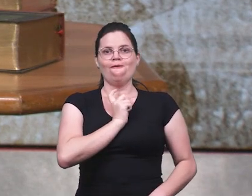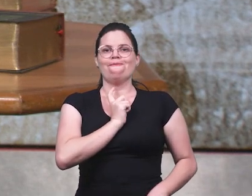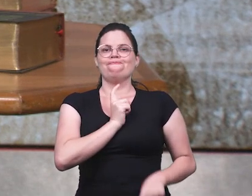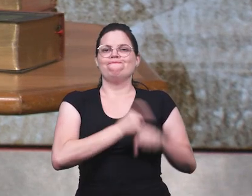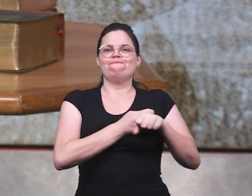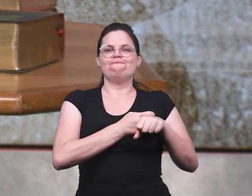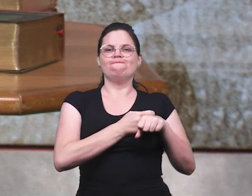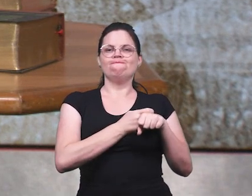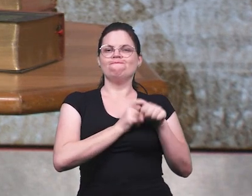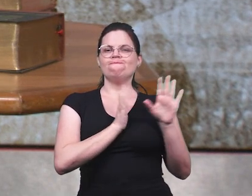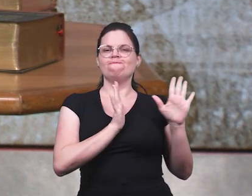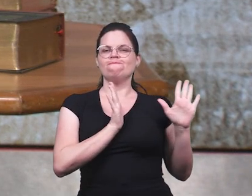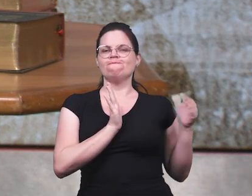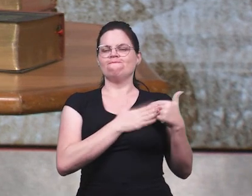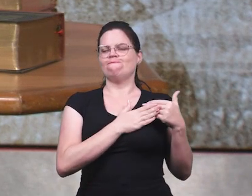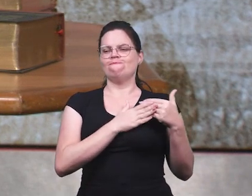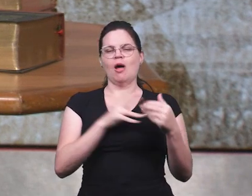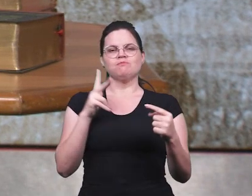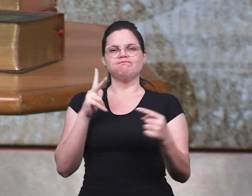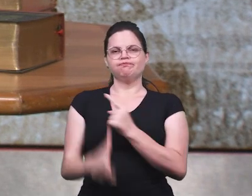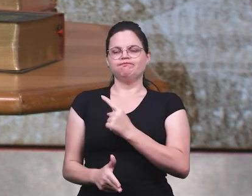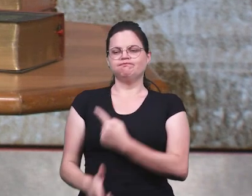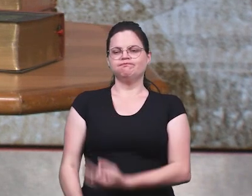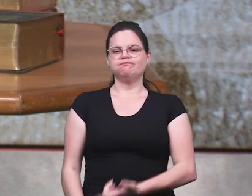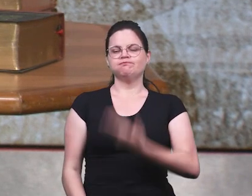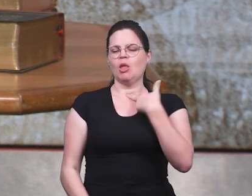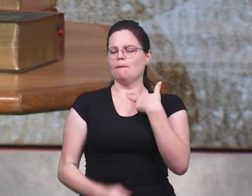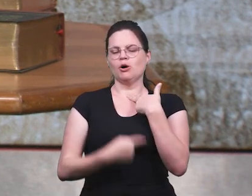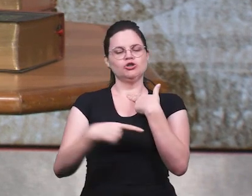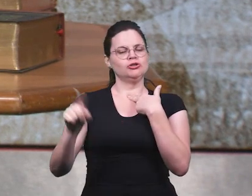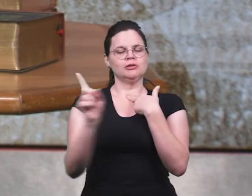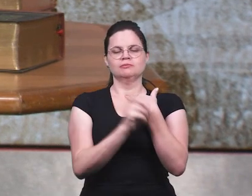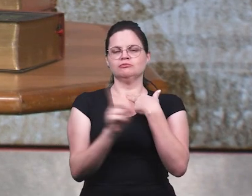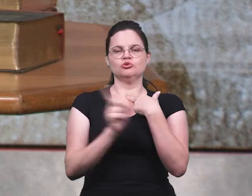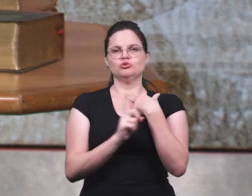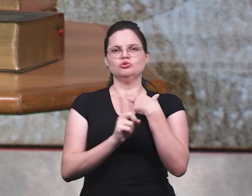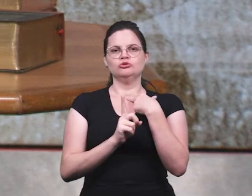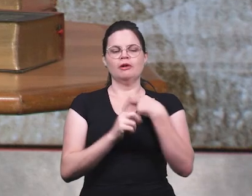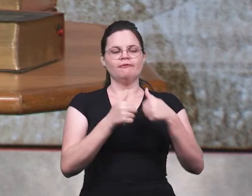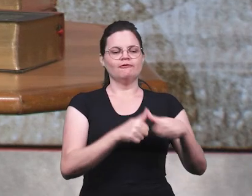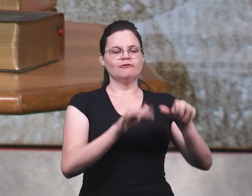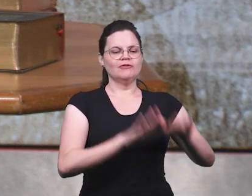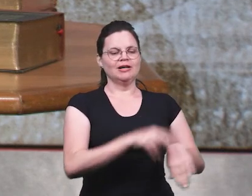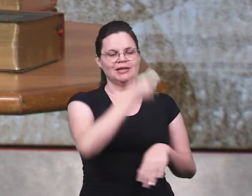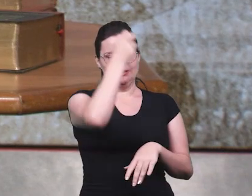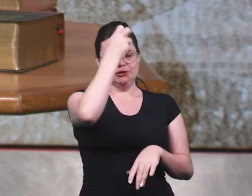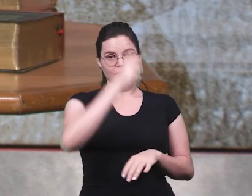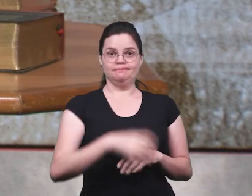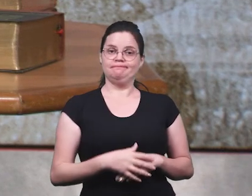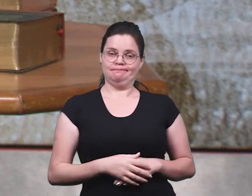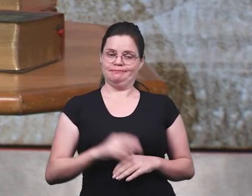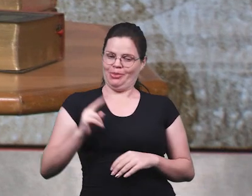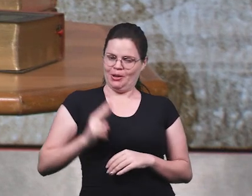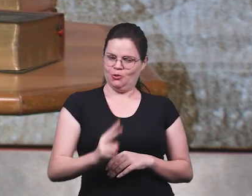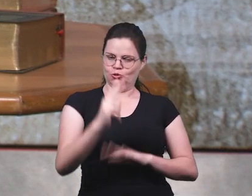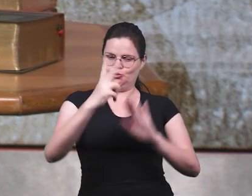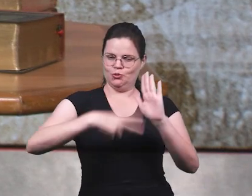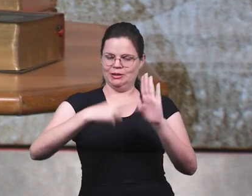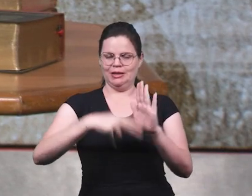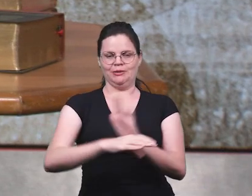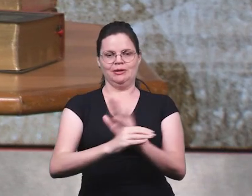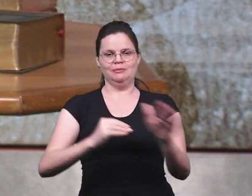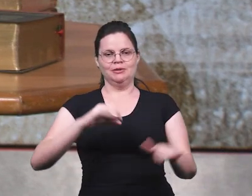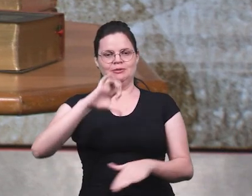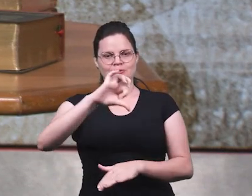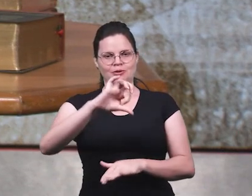Faraó se endureceu e ele não deixou o povo ir para adorar o Senhor. Vamos continuar? Capítulo